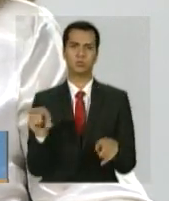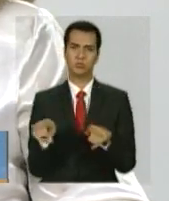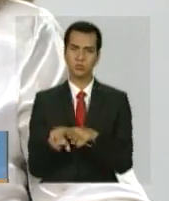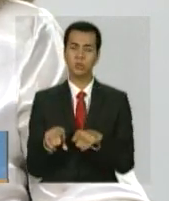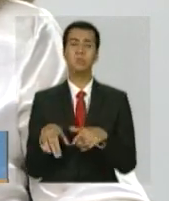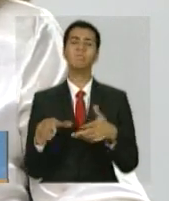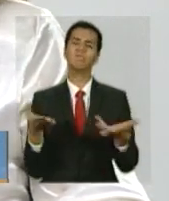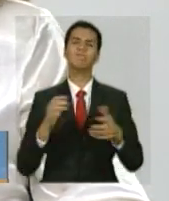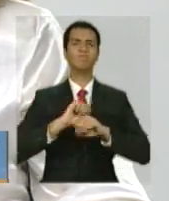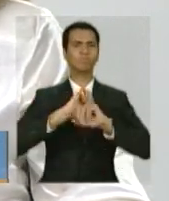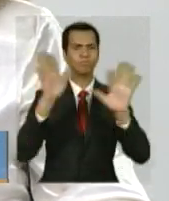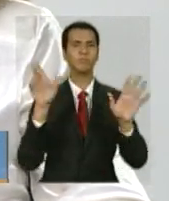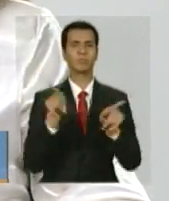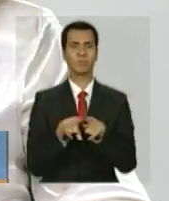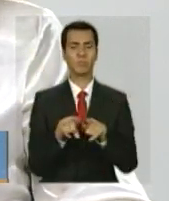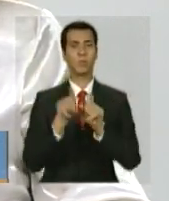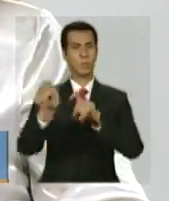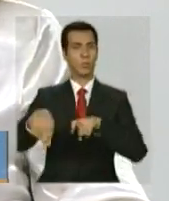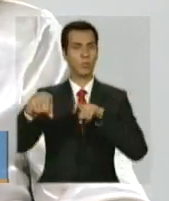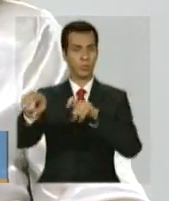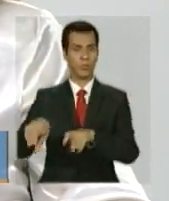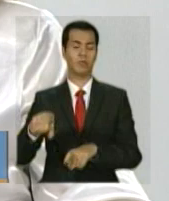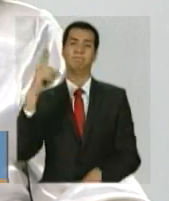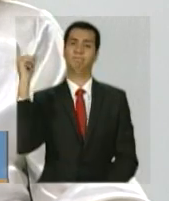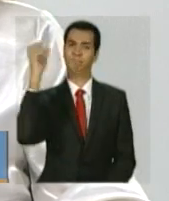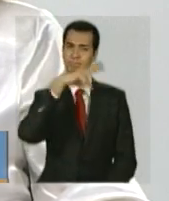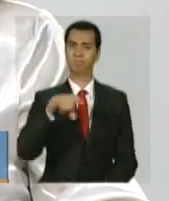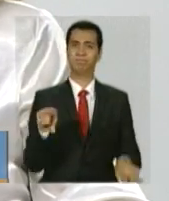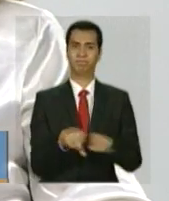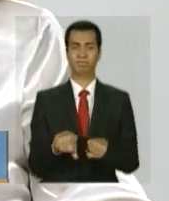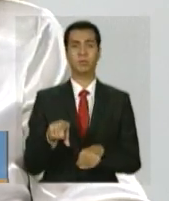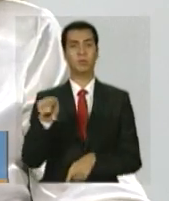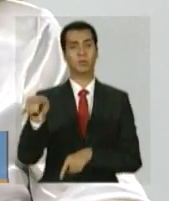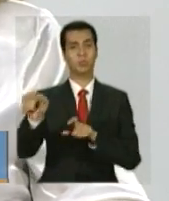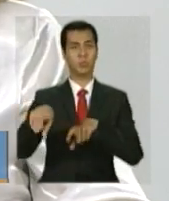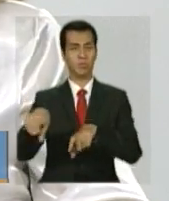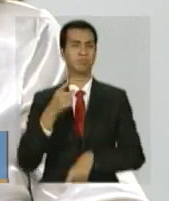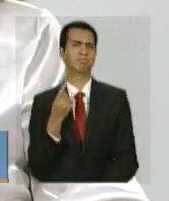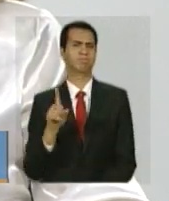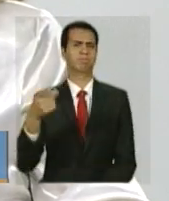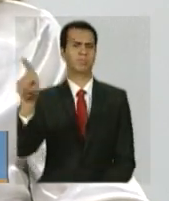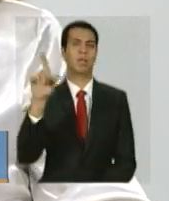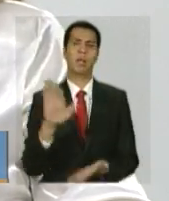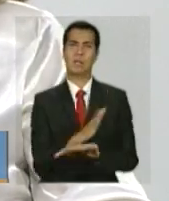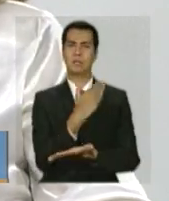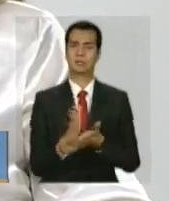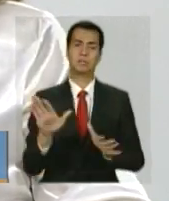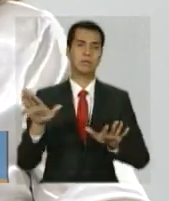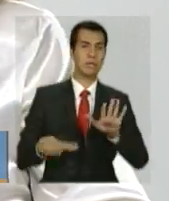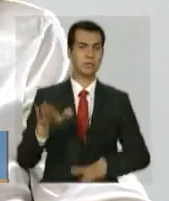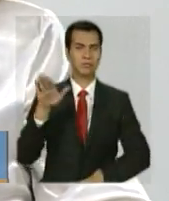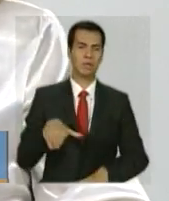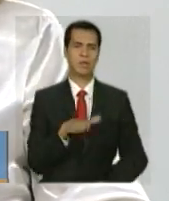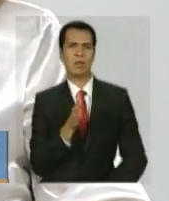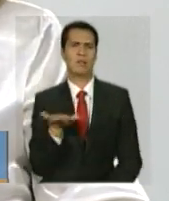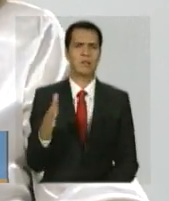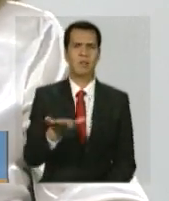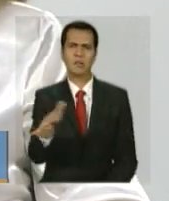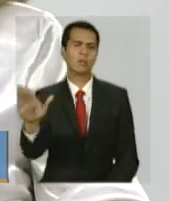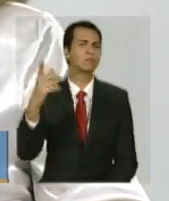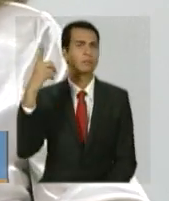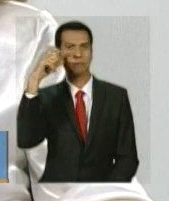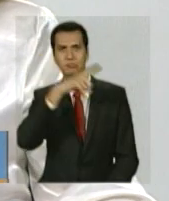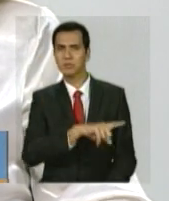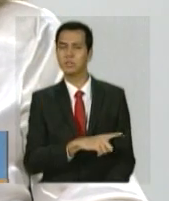também, claro, a área rural é extremamente complicada chegar, os acessos são difíceis, então daí uma coisa que nós